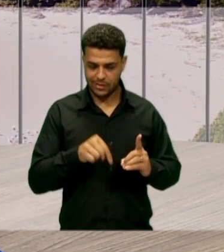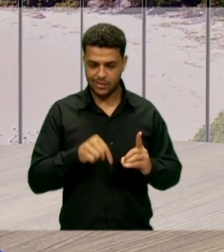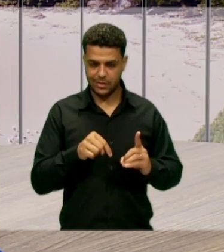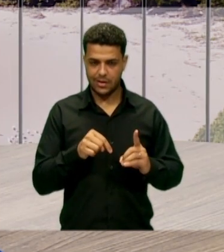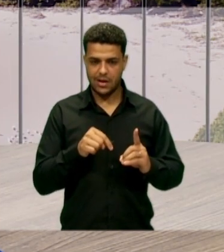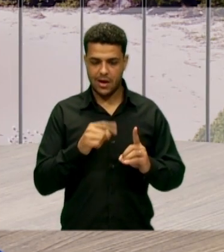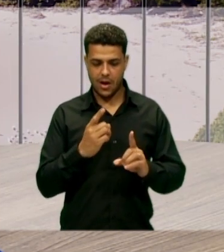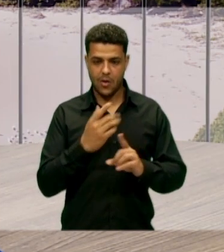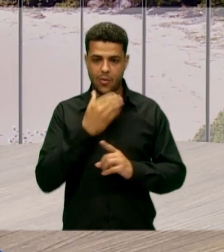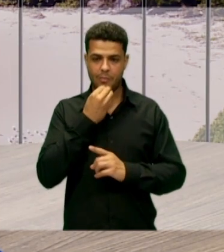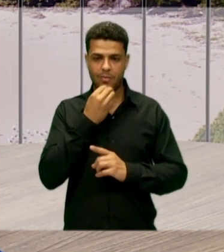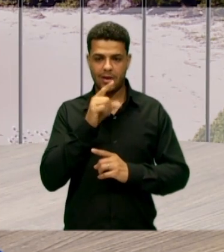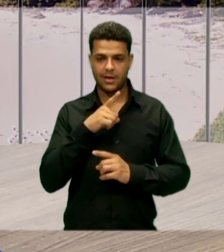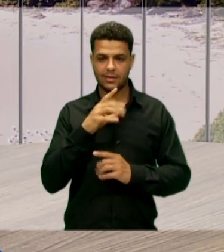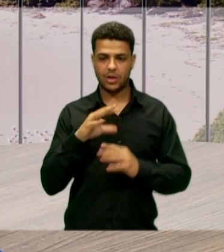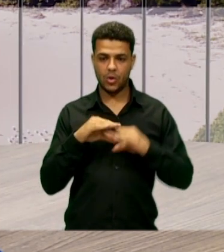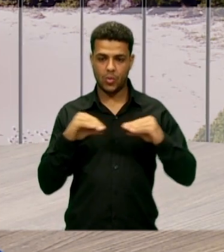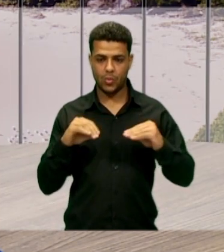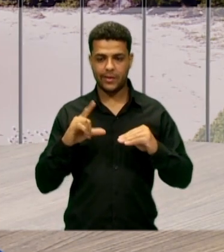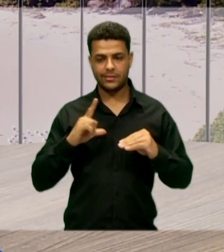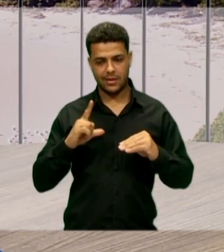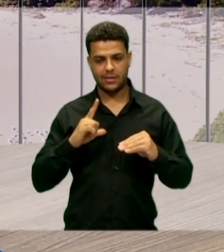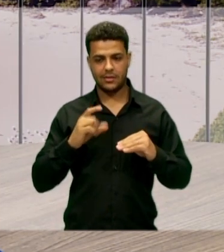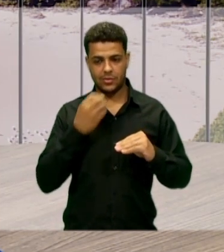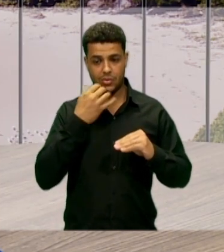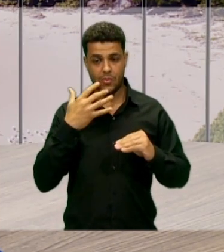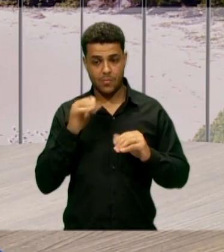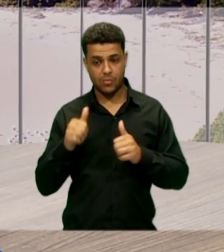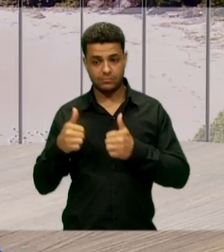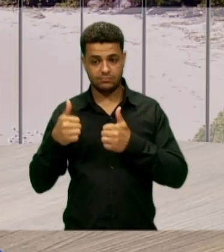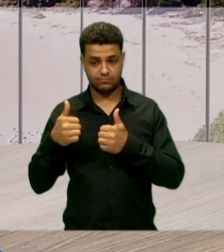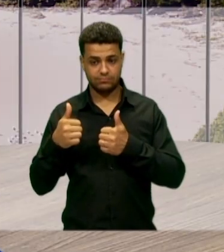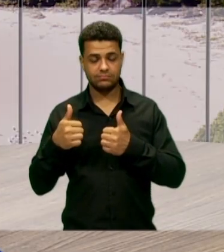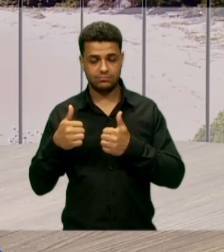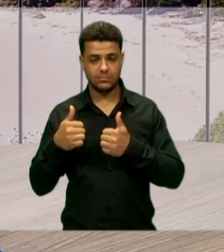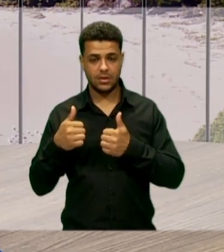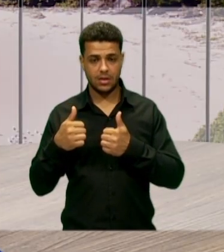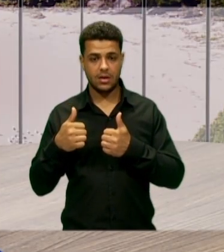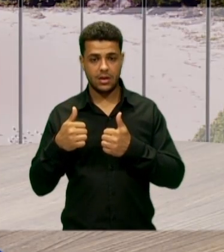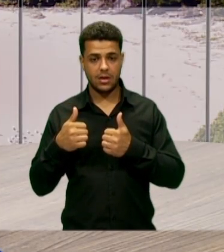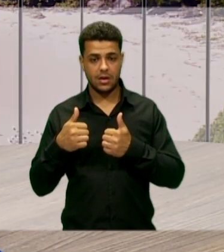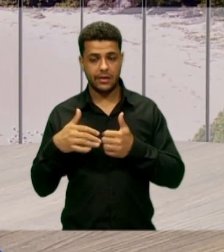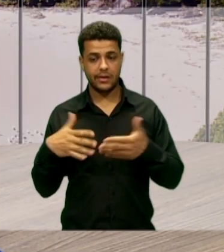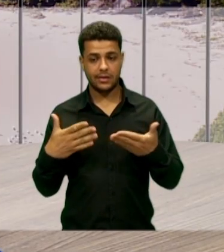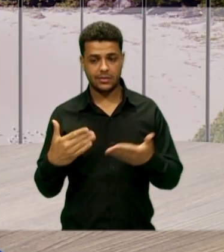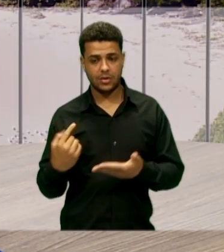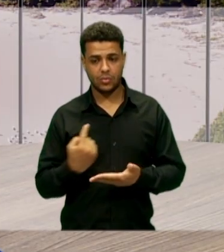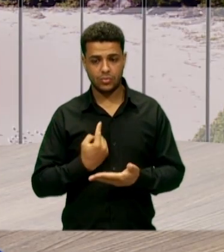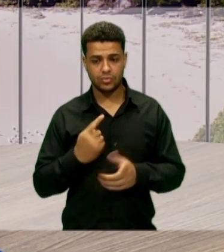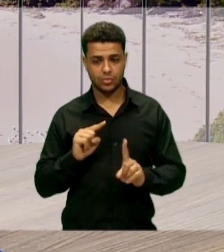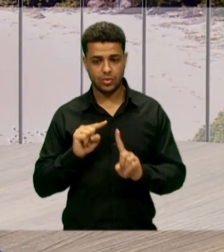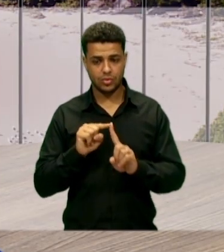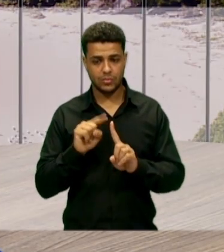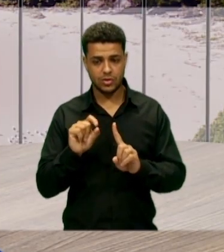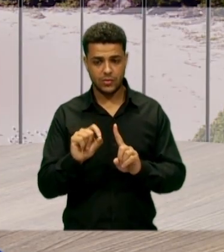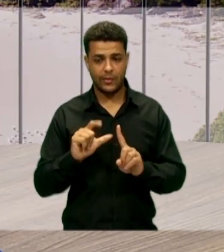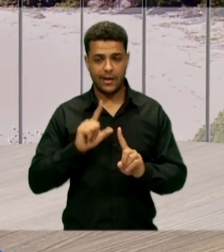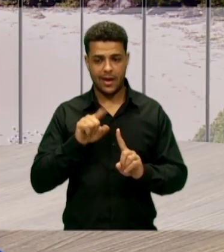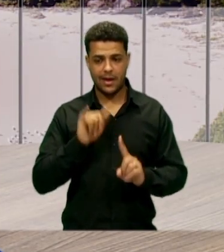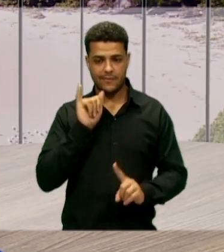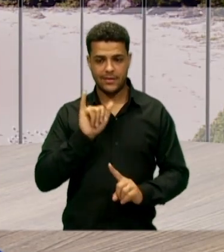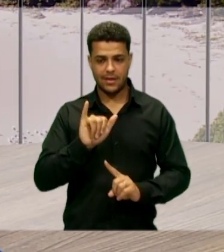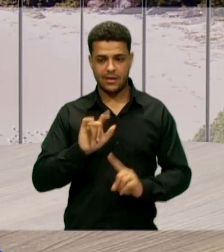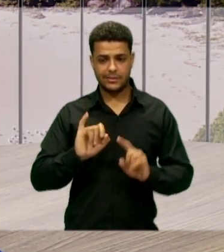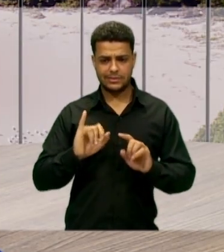de cura ela realmente existe, ou pelo menos de um bom resultado. Então, o nosso objetivo hoje, como eu te falei, é prevenir. Não